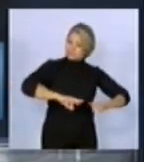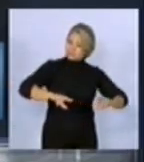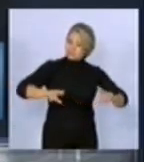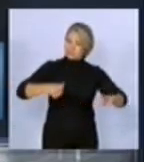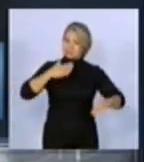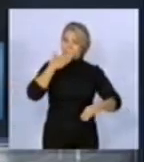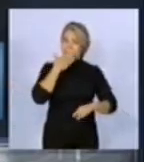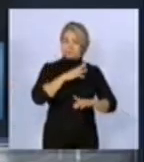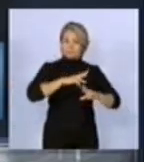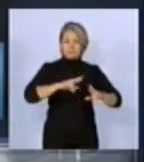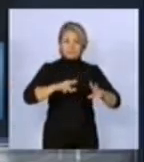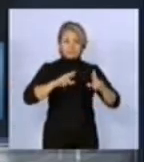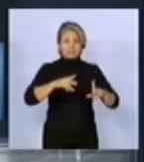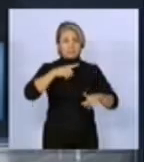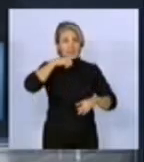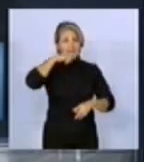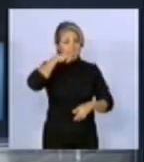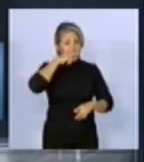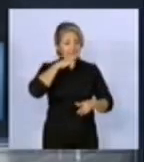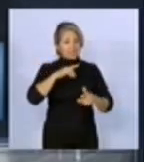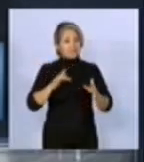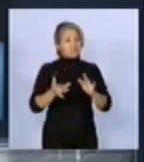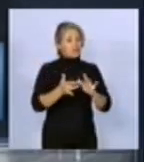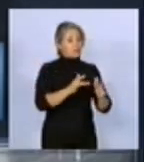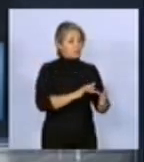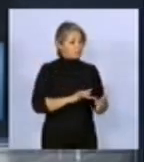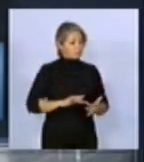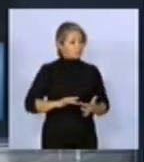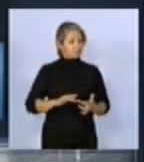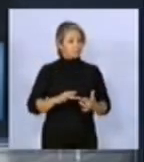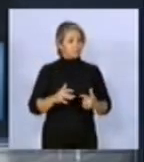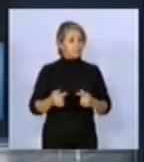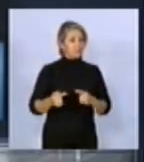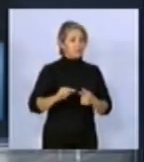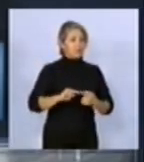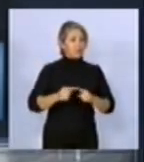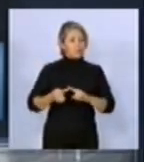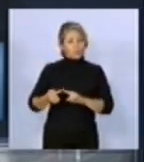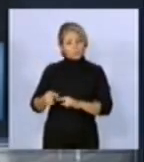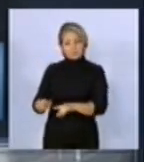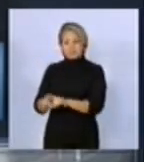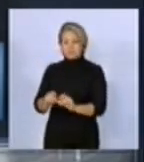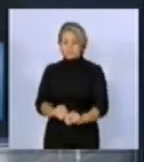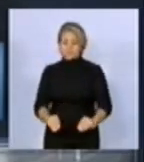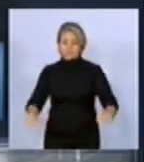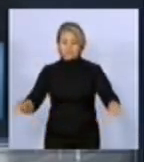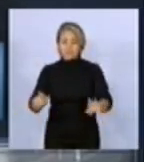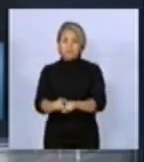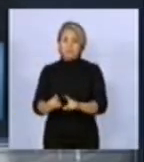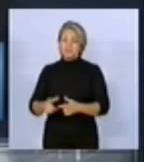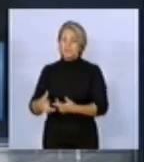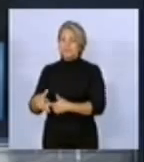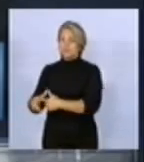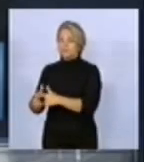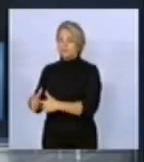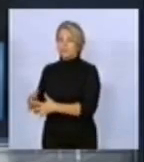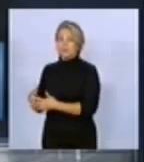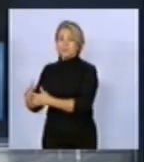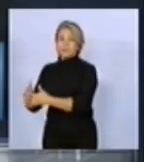cana adaptado ao solo e ao corte mecânico Dr Moisés